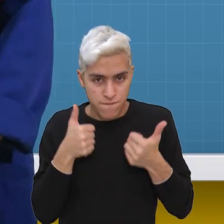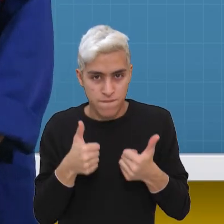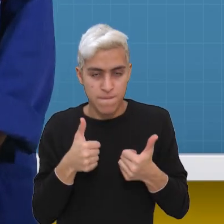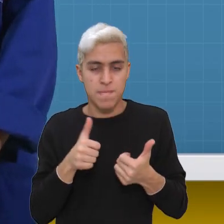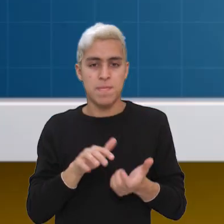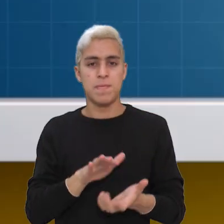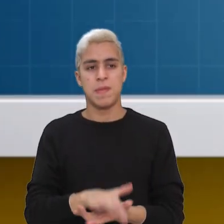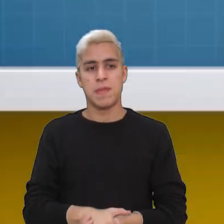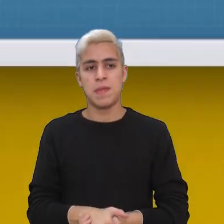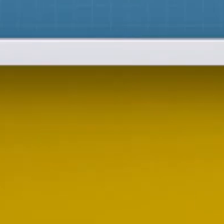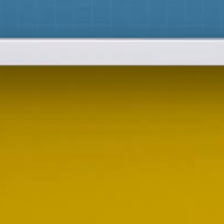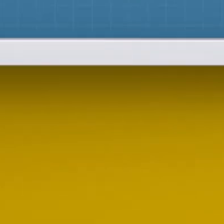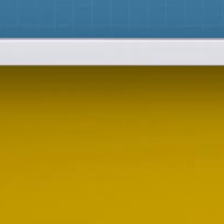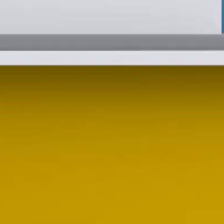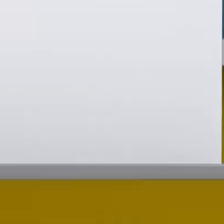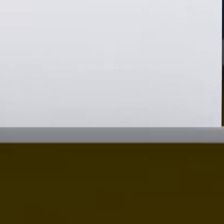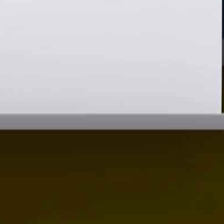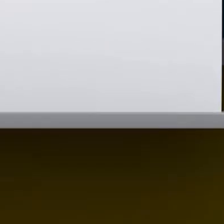volto.